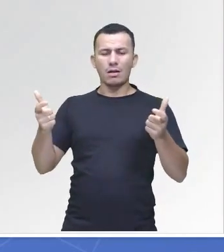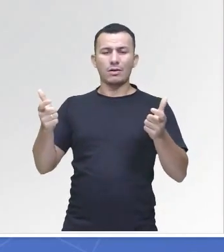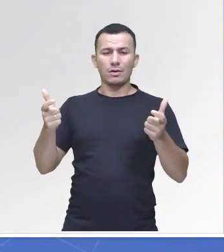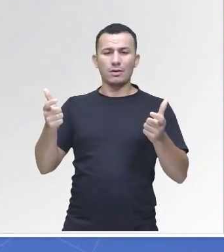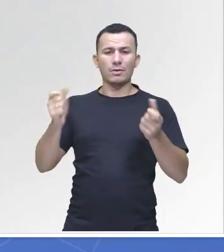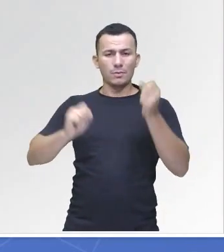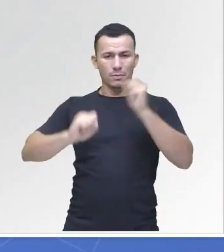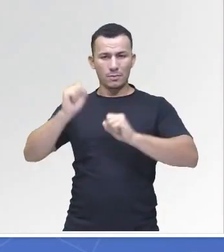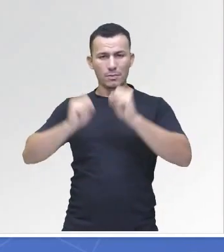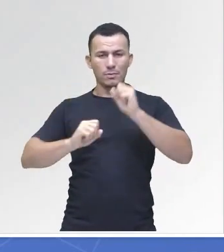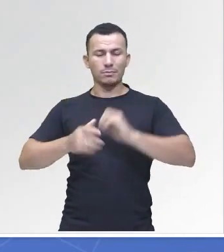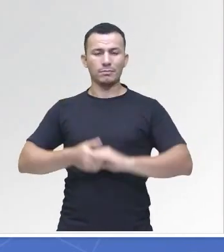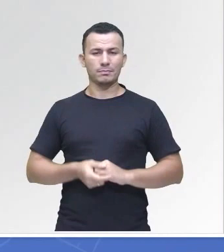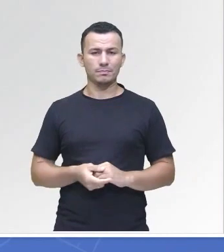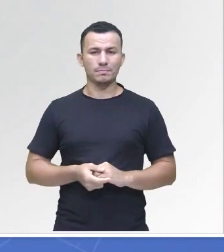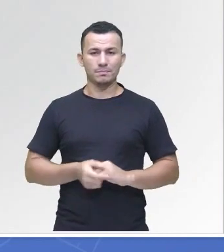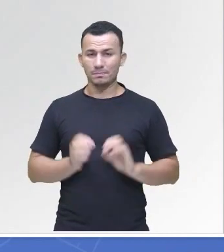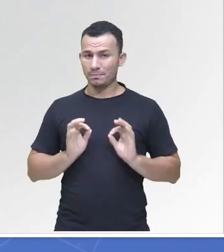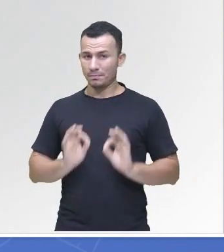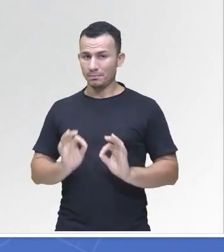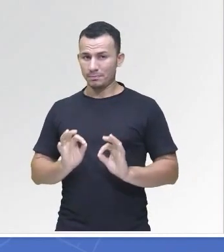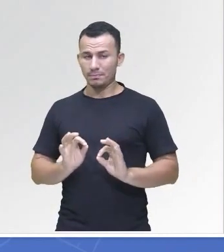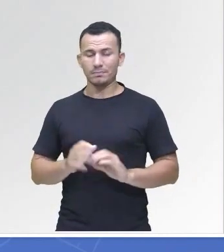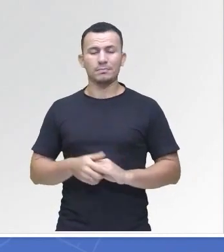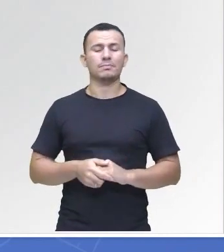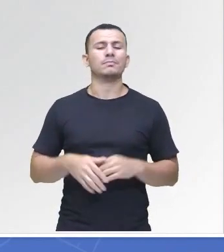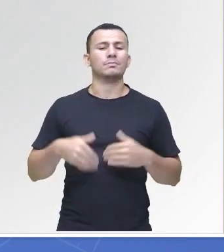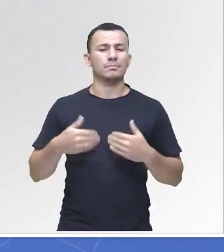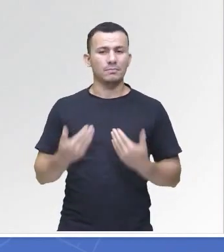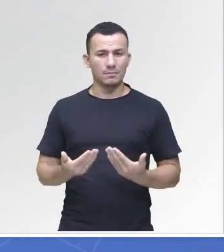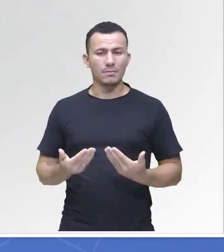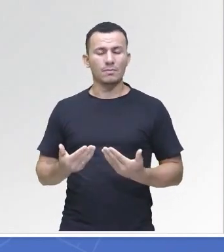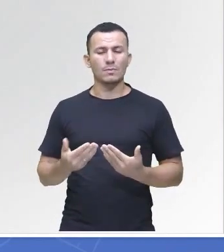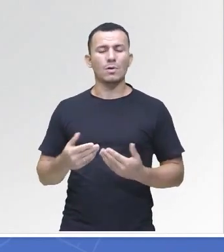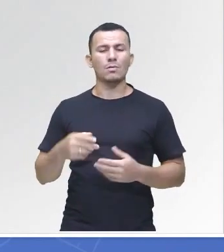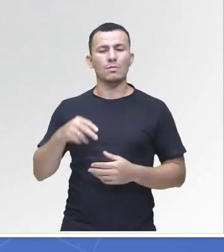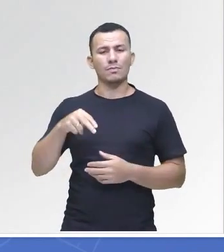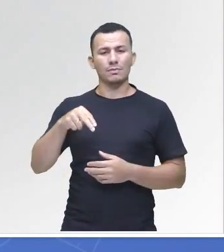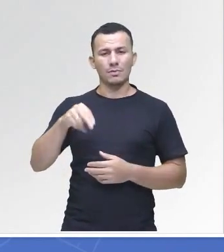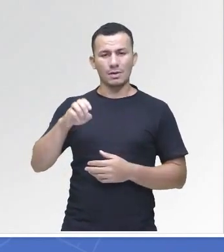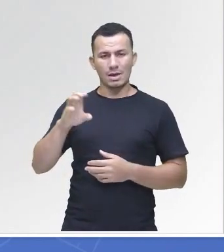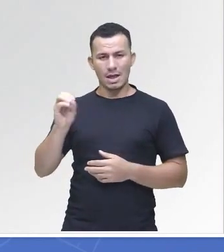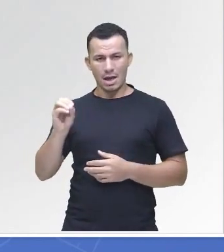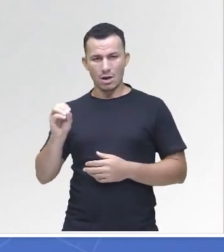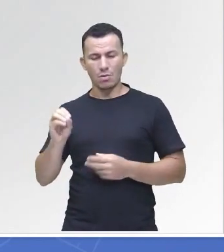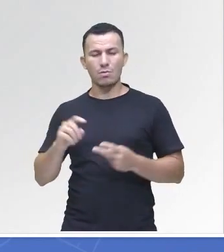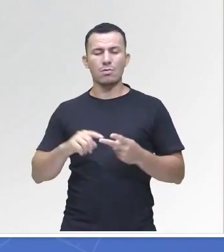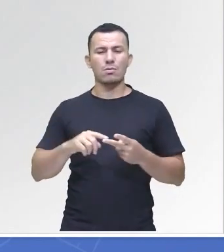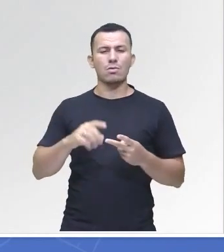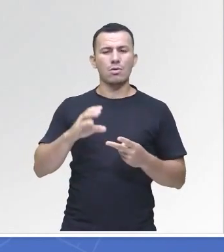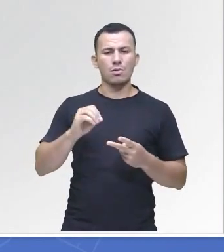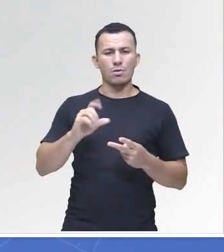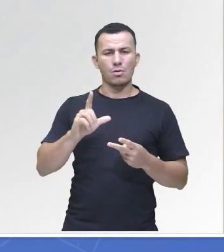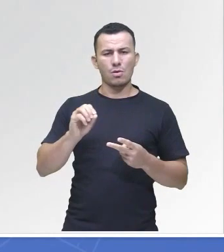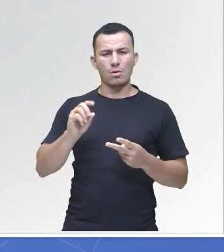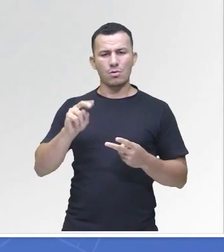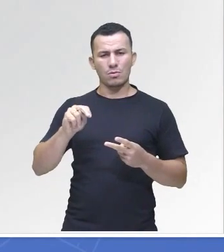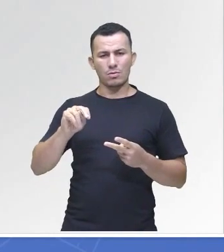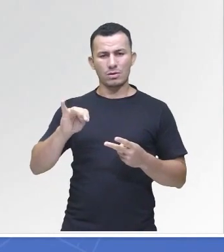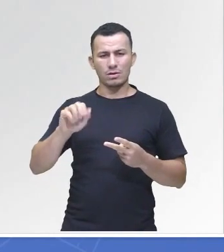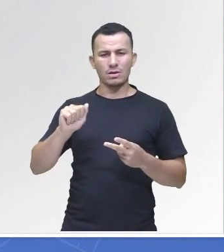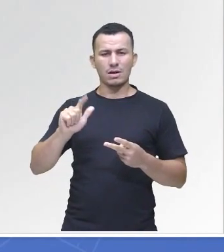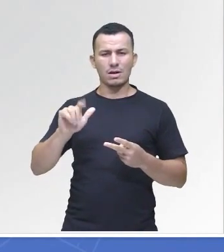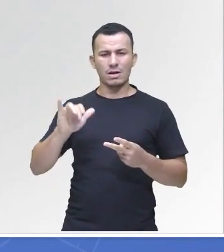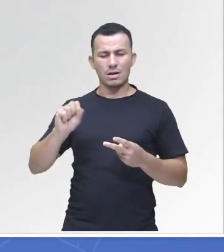industrial. Certinho? Então, a gente tem aí esse neocolonialismo, imperialismo, essas disputas territoriais como